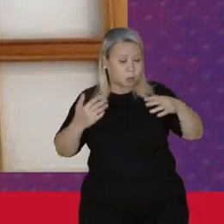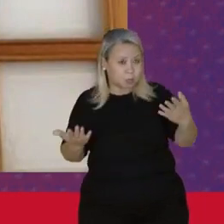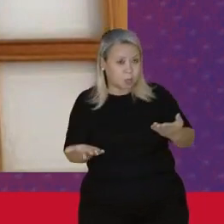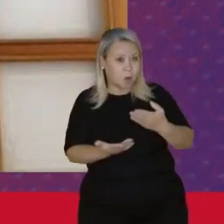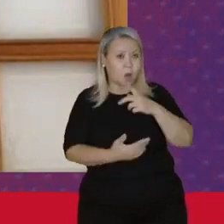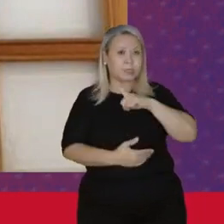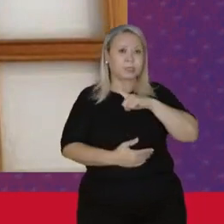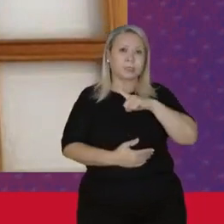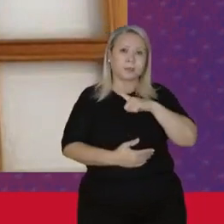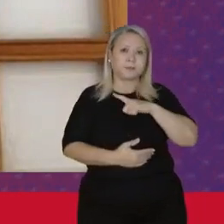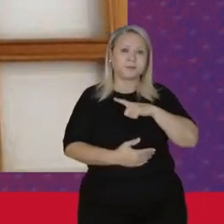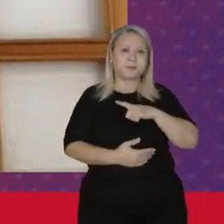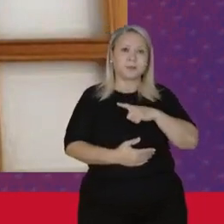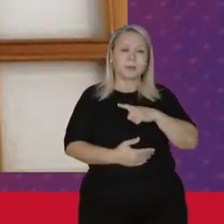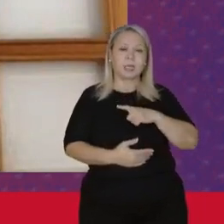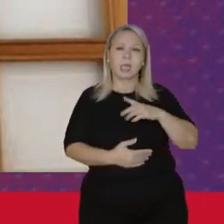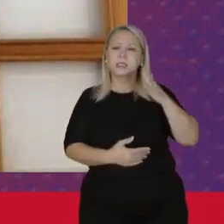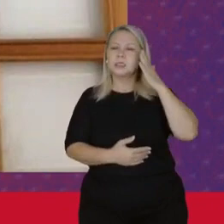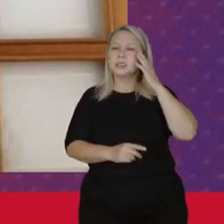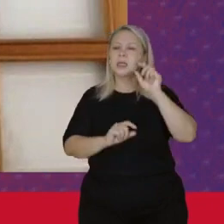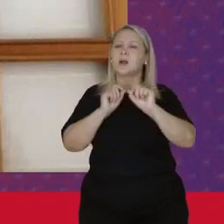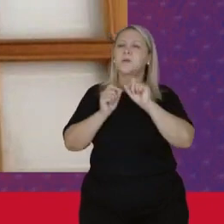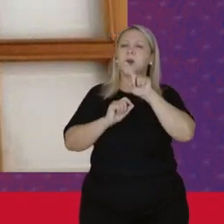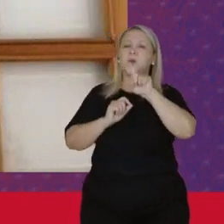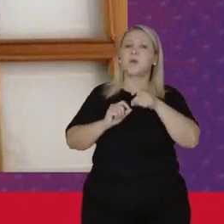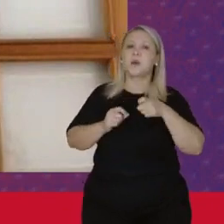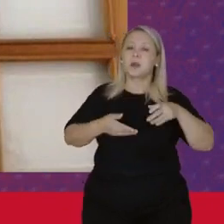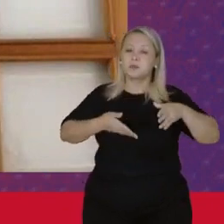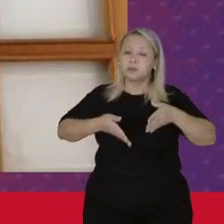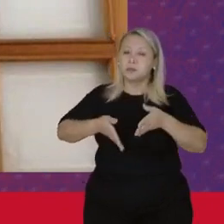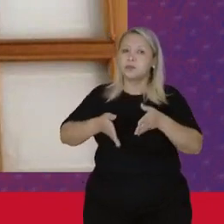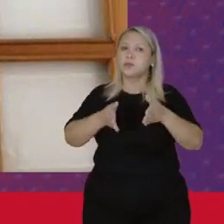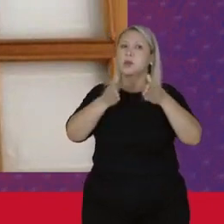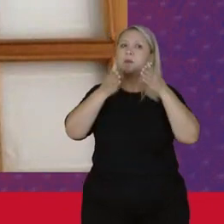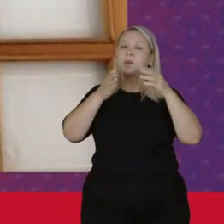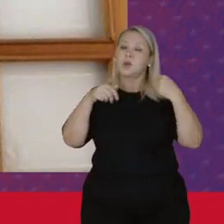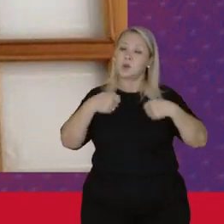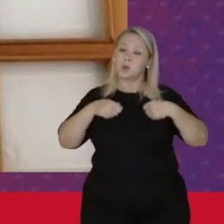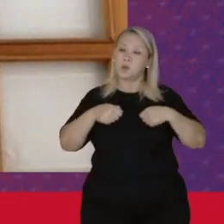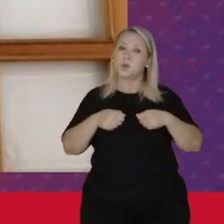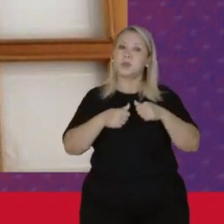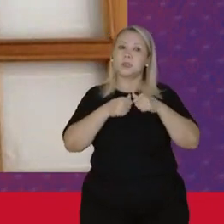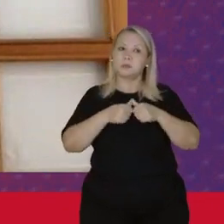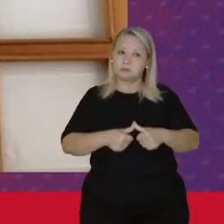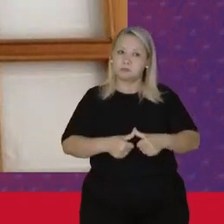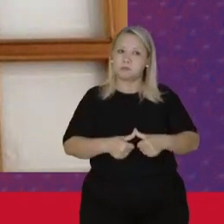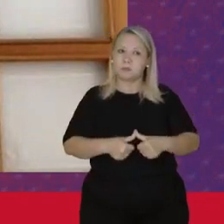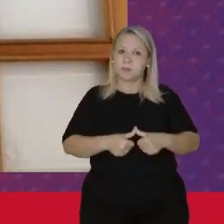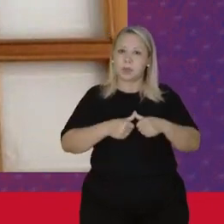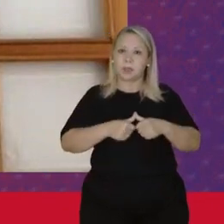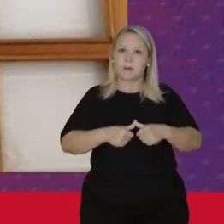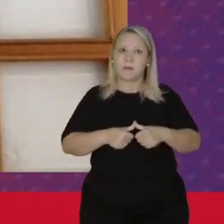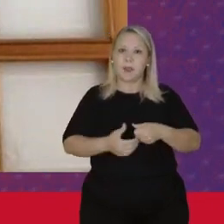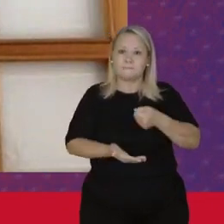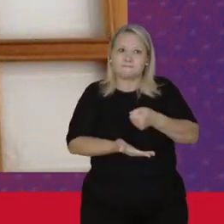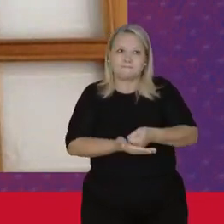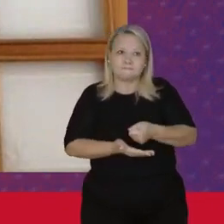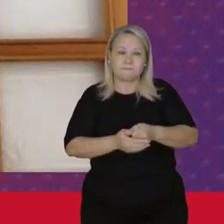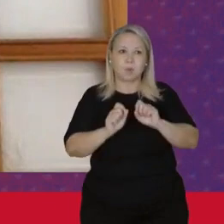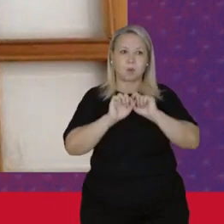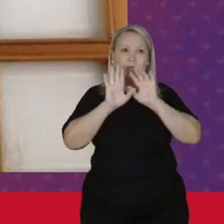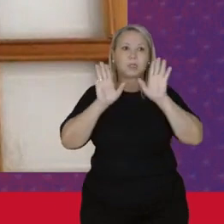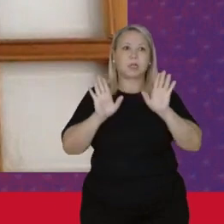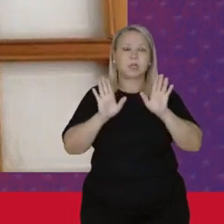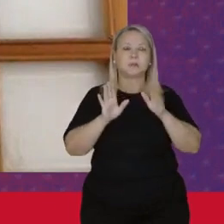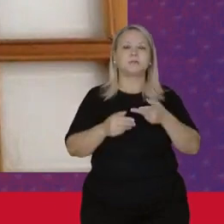algumas definições, alguns caminhos, né, que precisam ficar mais firmes, e a questão da